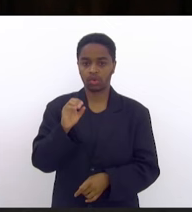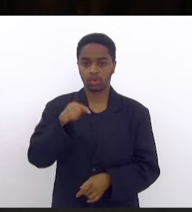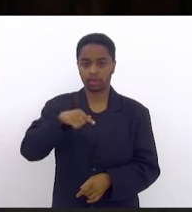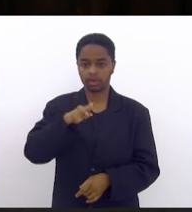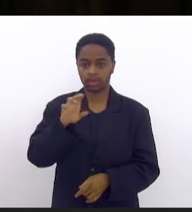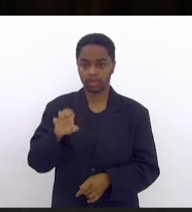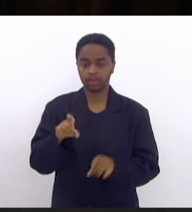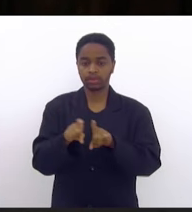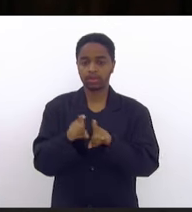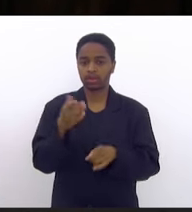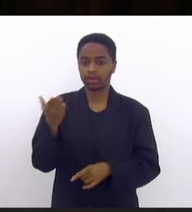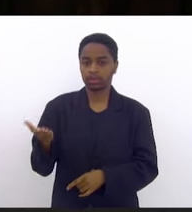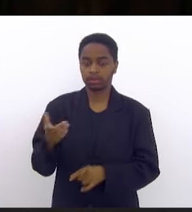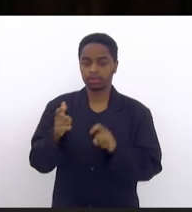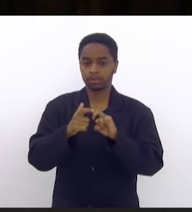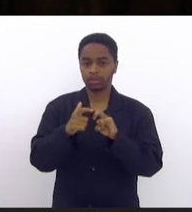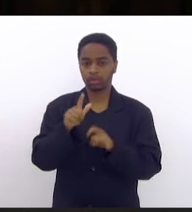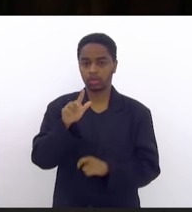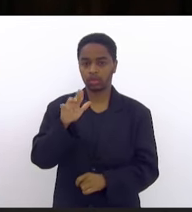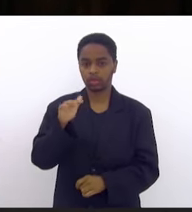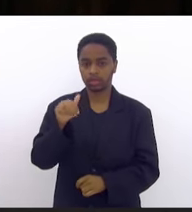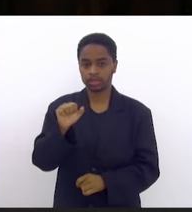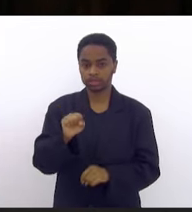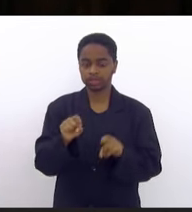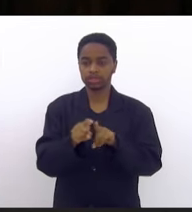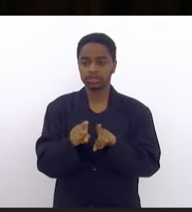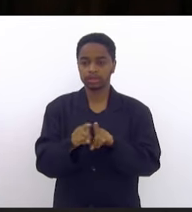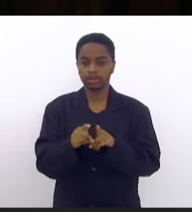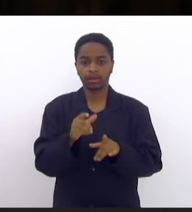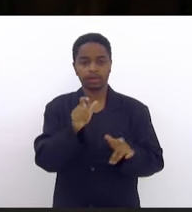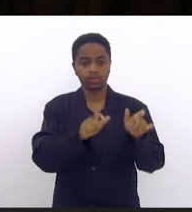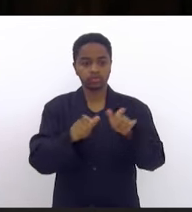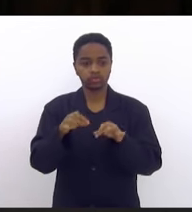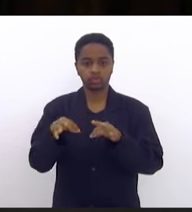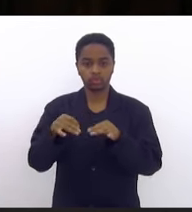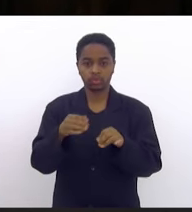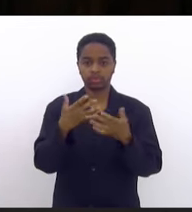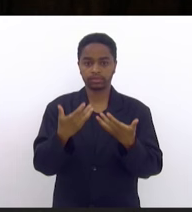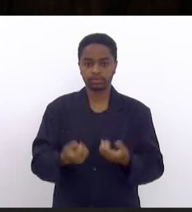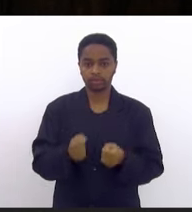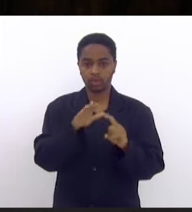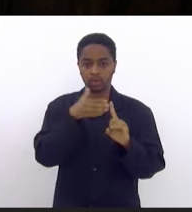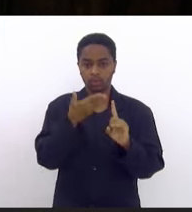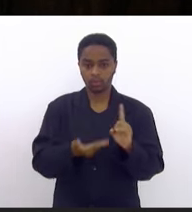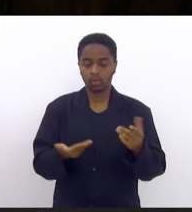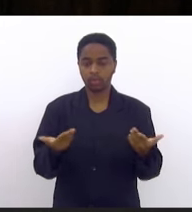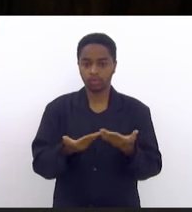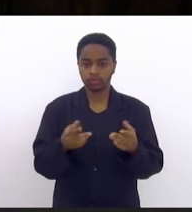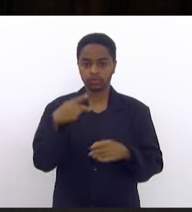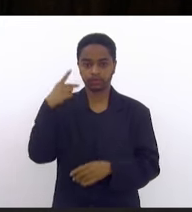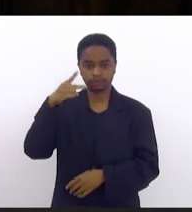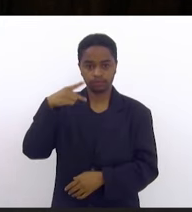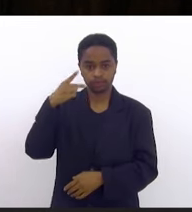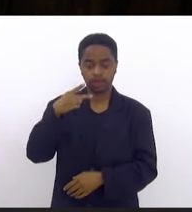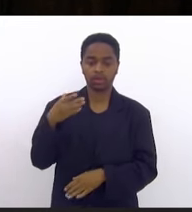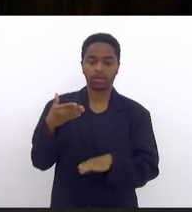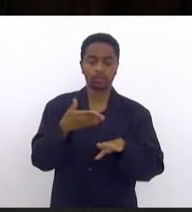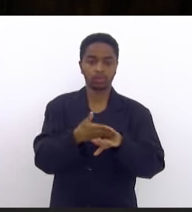Vinito. Quero cumprimentar todos que serão homenageados hoje, vereadores de mandato, vereadores